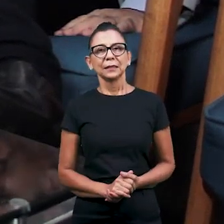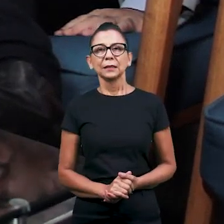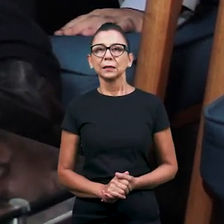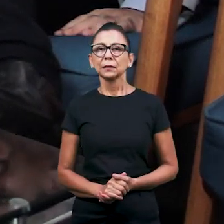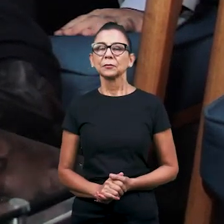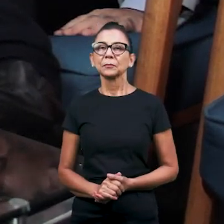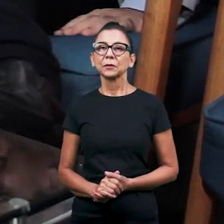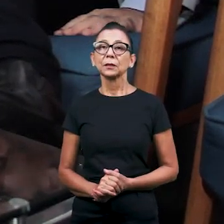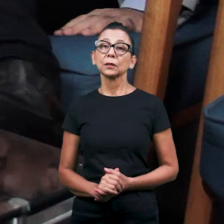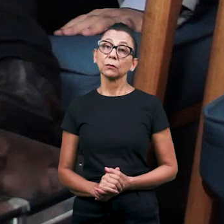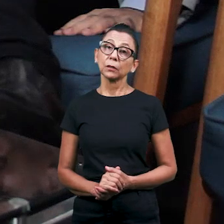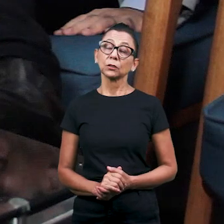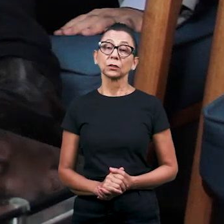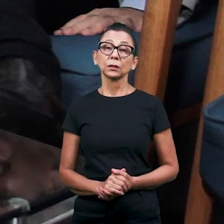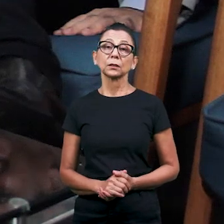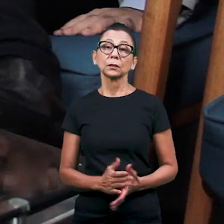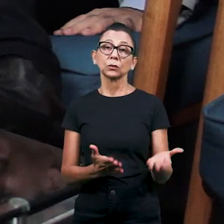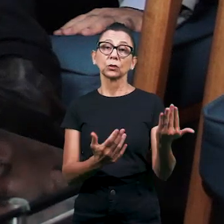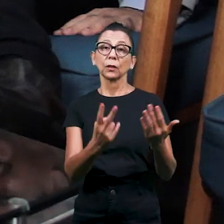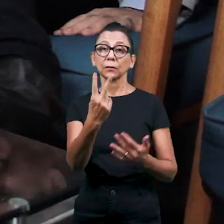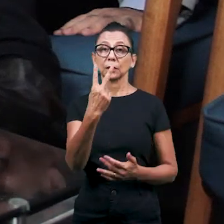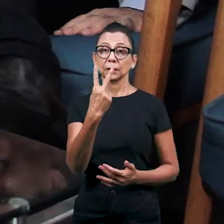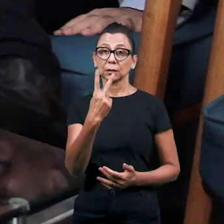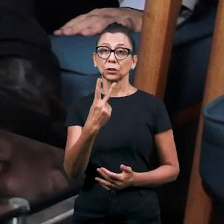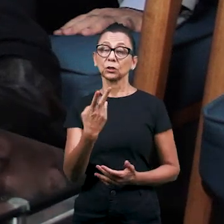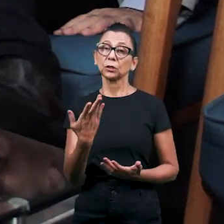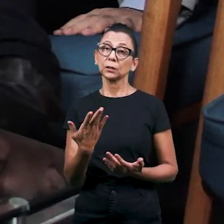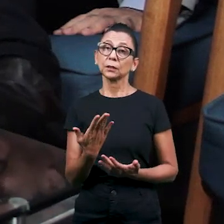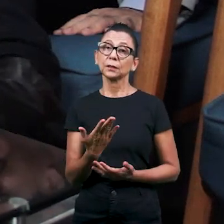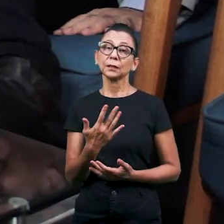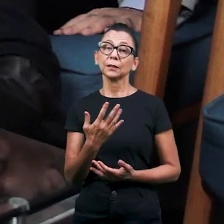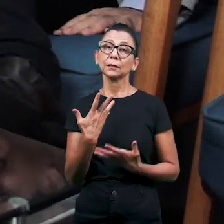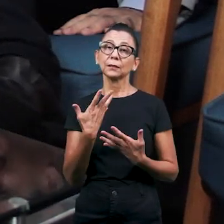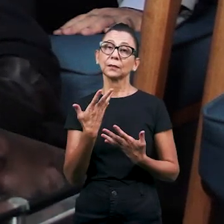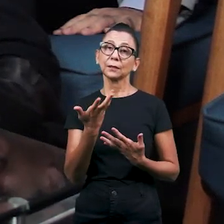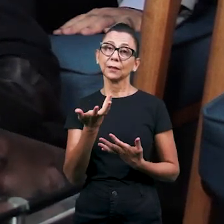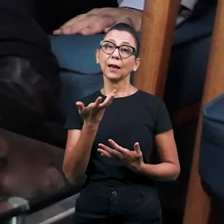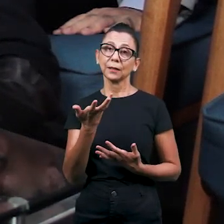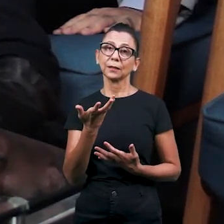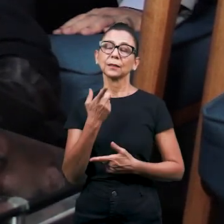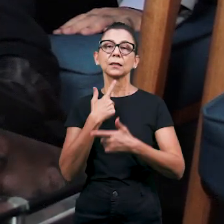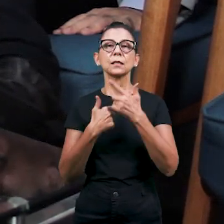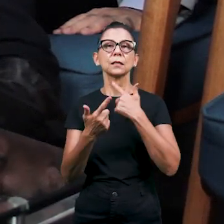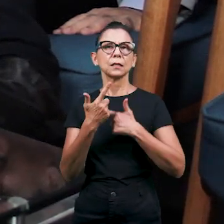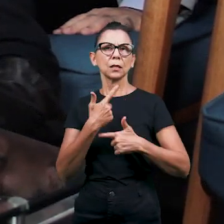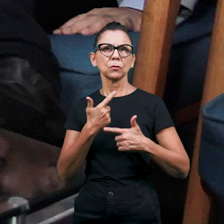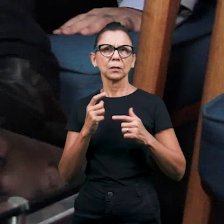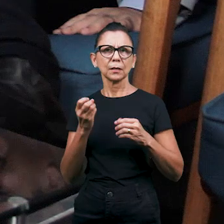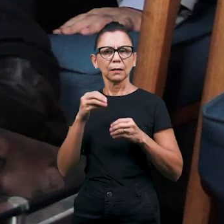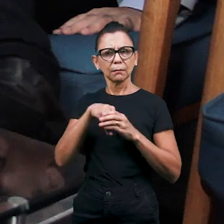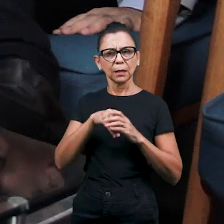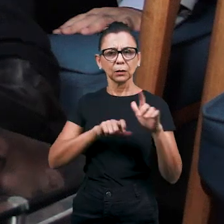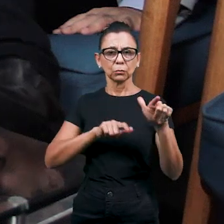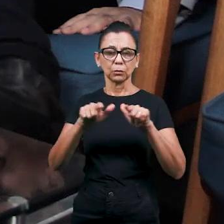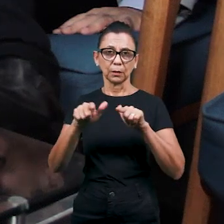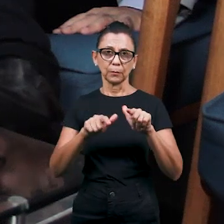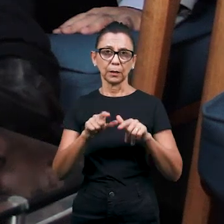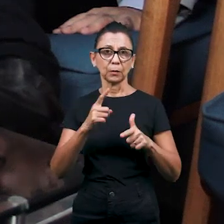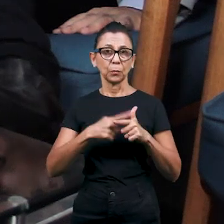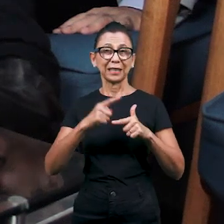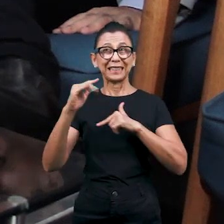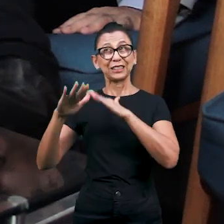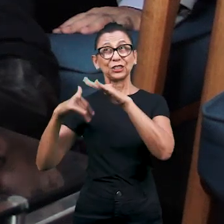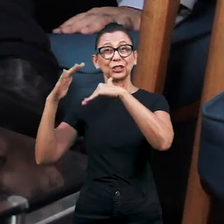5 minutos. E se você mudar isso, dá problema. Os jovens é o inverso. Então, às vezes, porque às vezes os irmãos querem pegar assim, muito